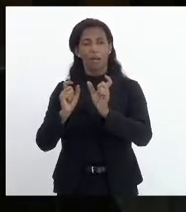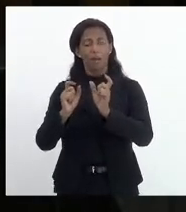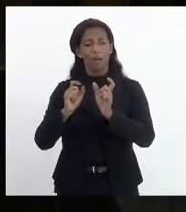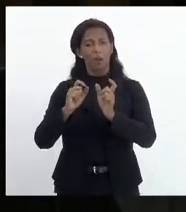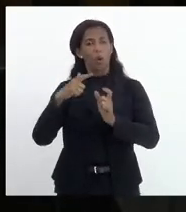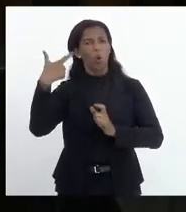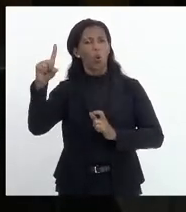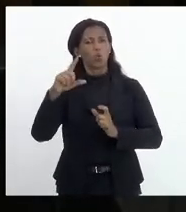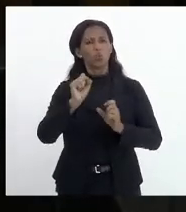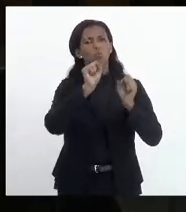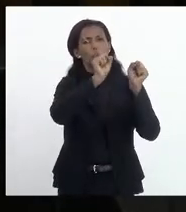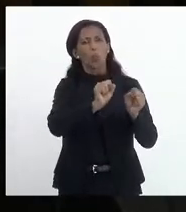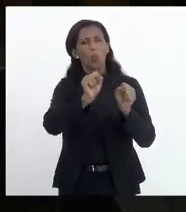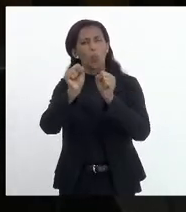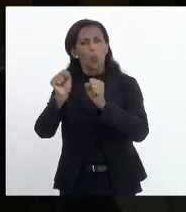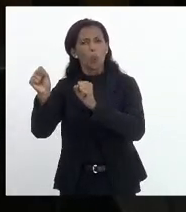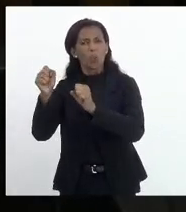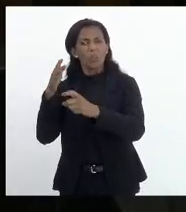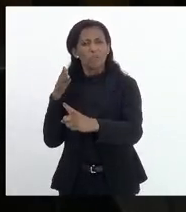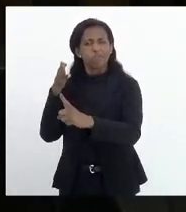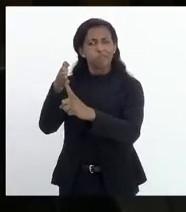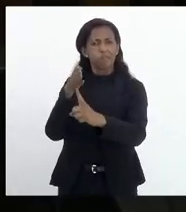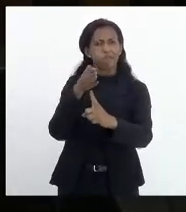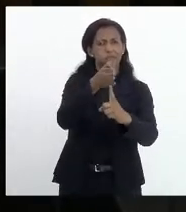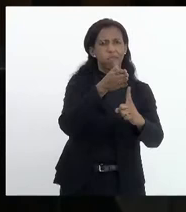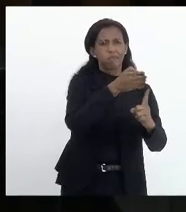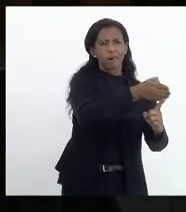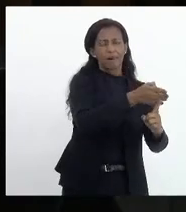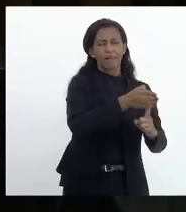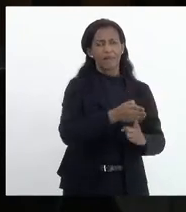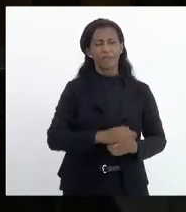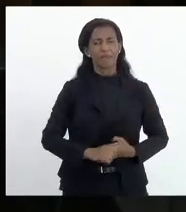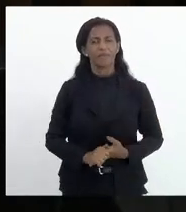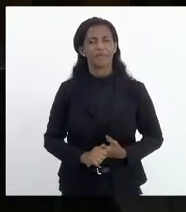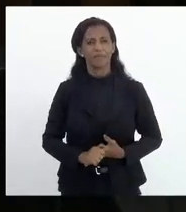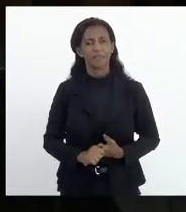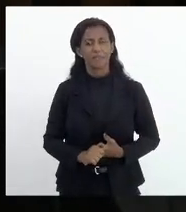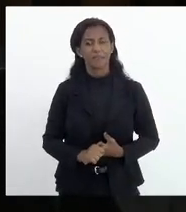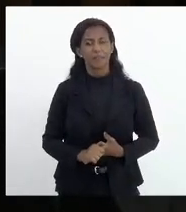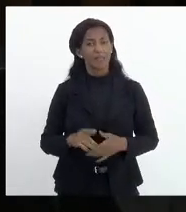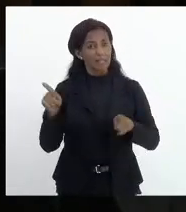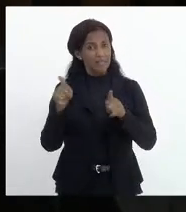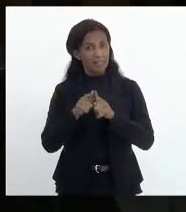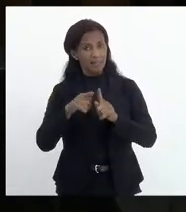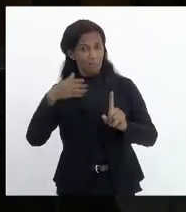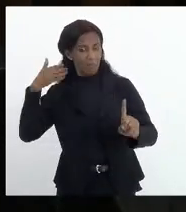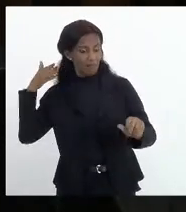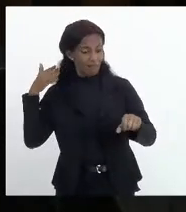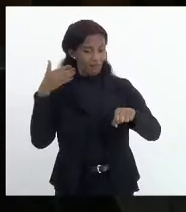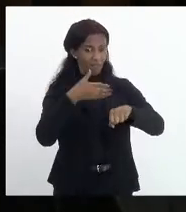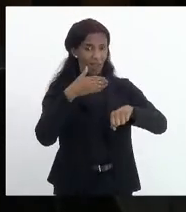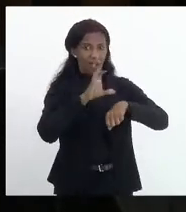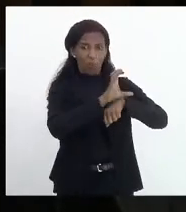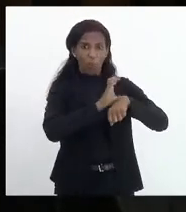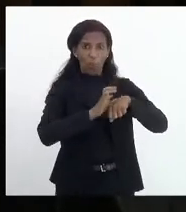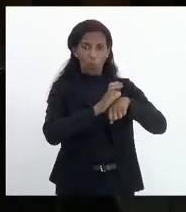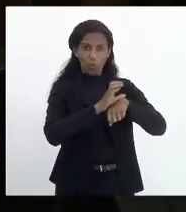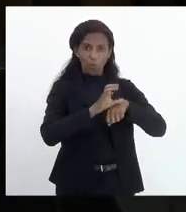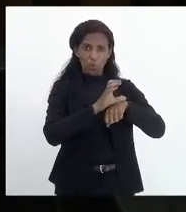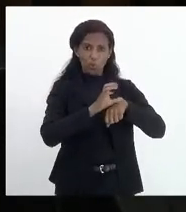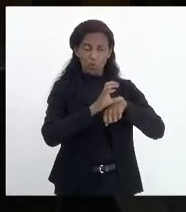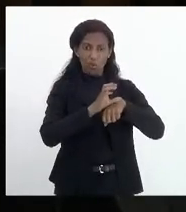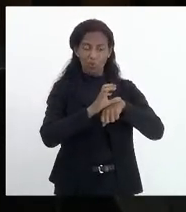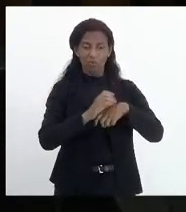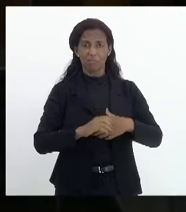e direta e claramente a Constituição de 88 a construção da